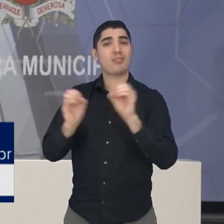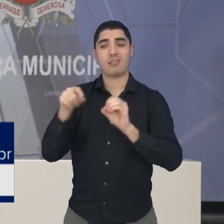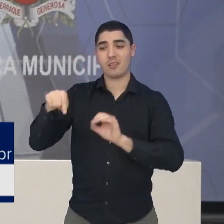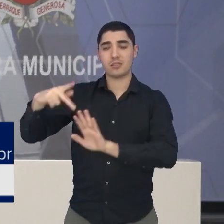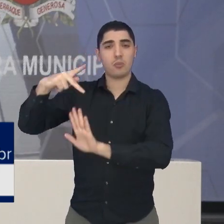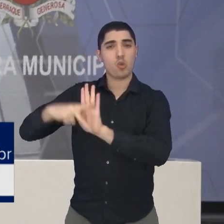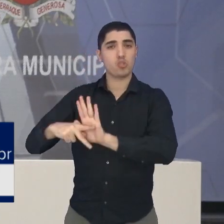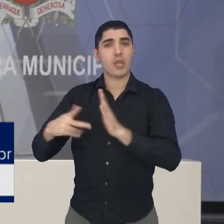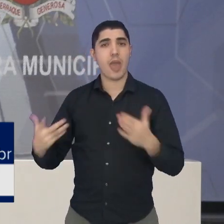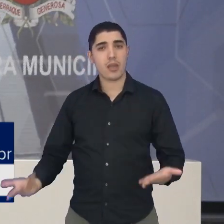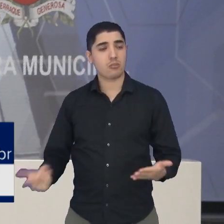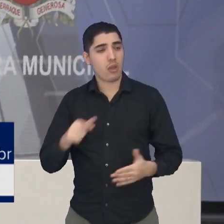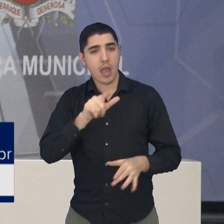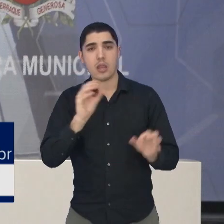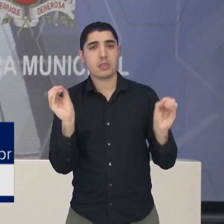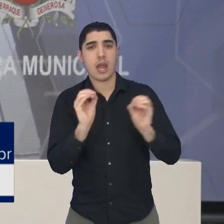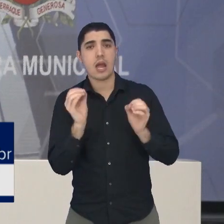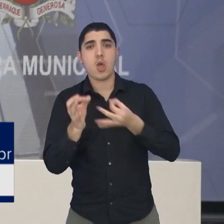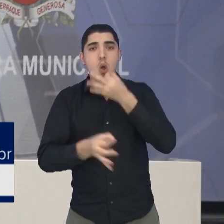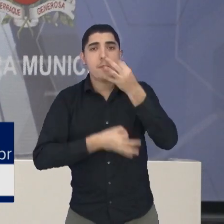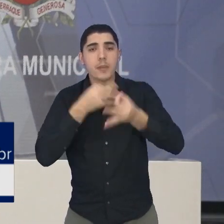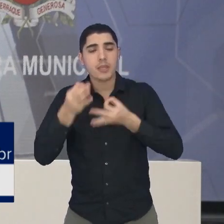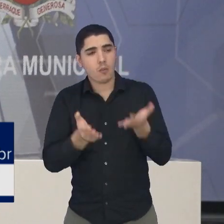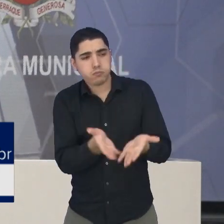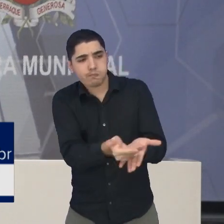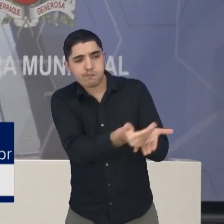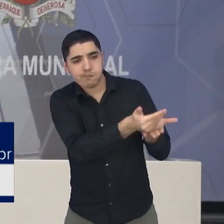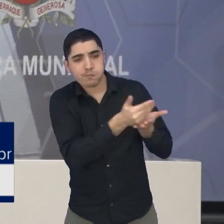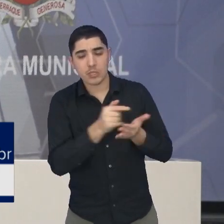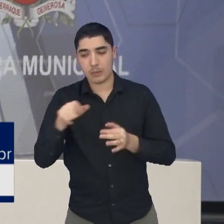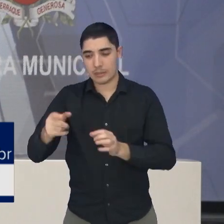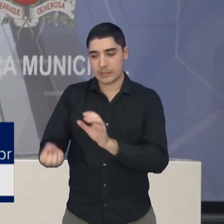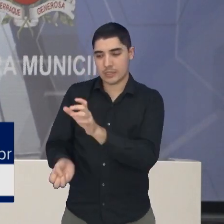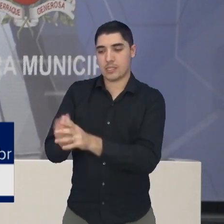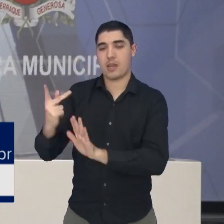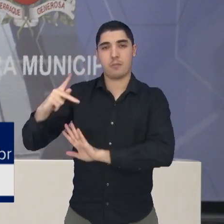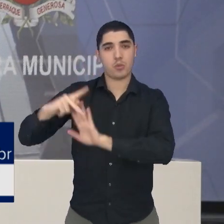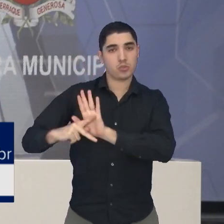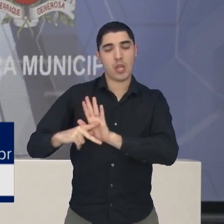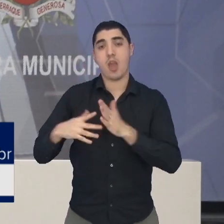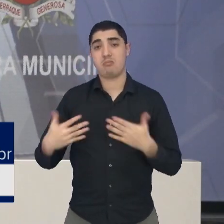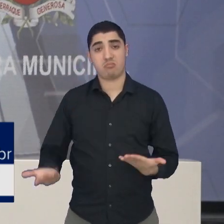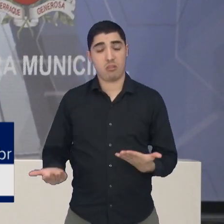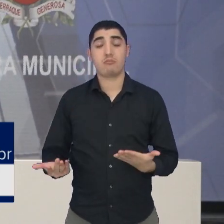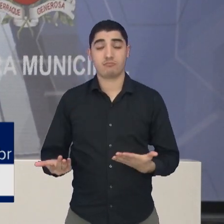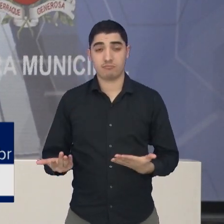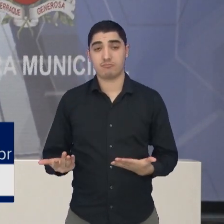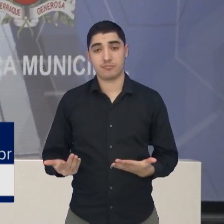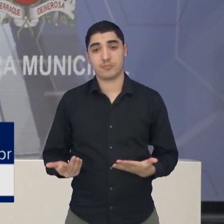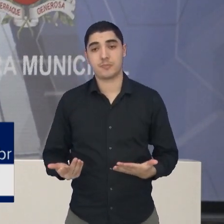precedida de planejamento técnico específico e consistente em sua produção.